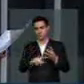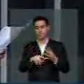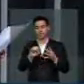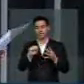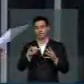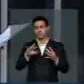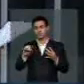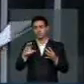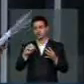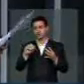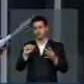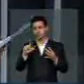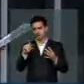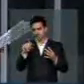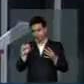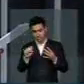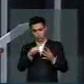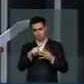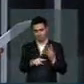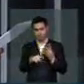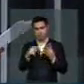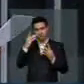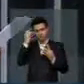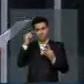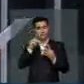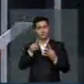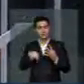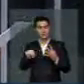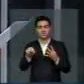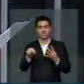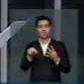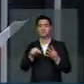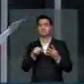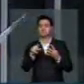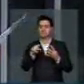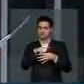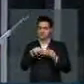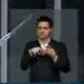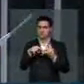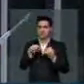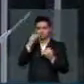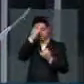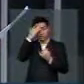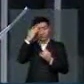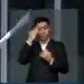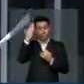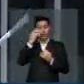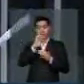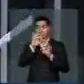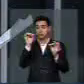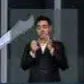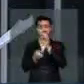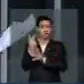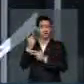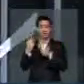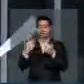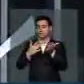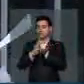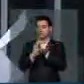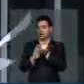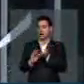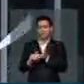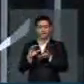Caldas que sempre considerou o mestre da música brasileira o grande inventor das bossas no samba